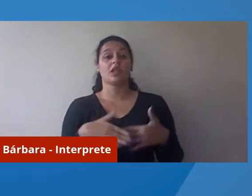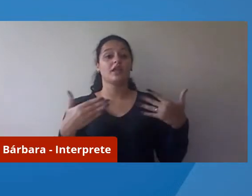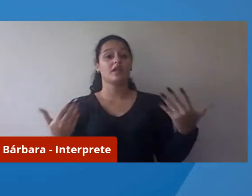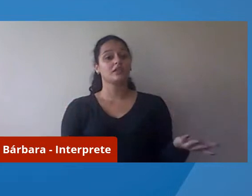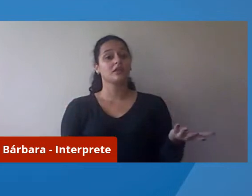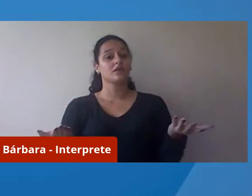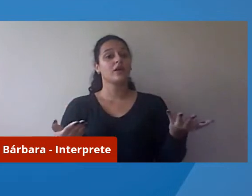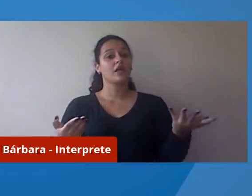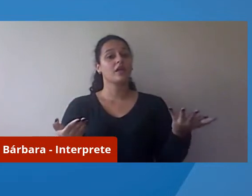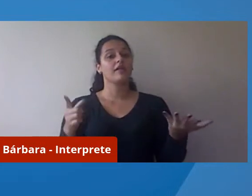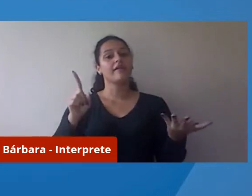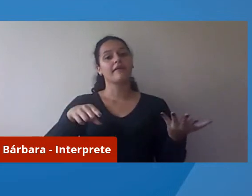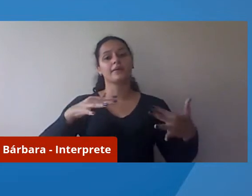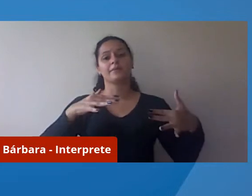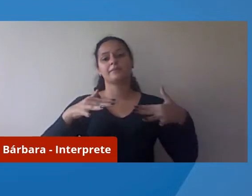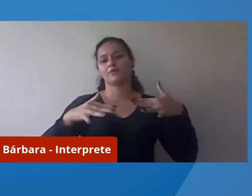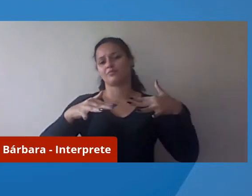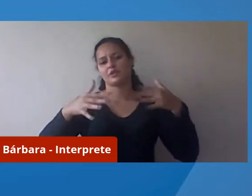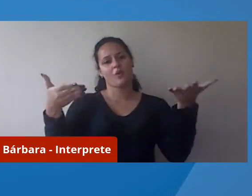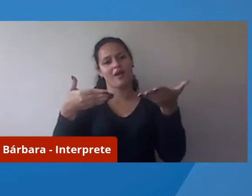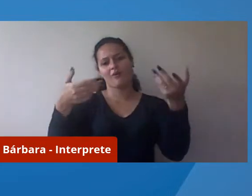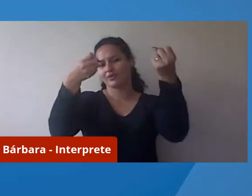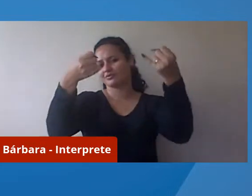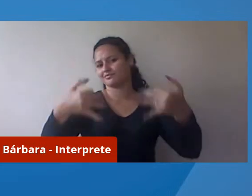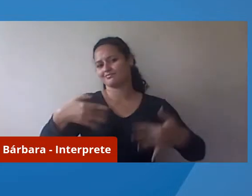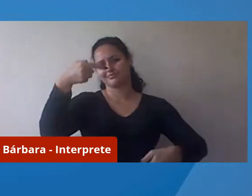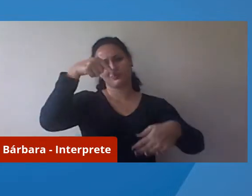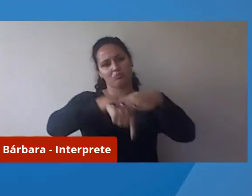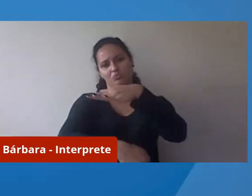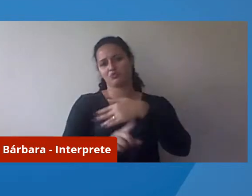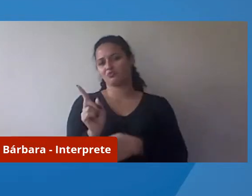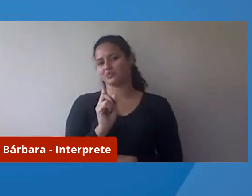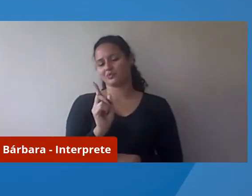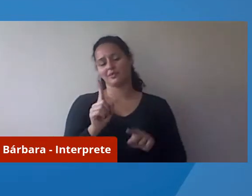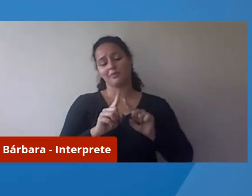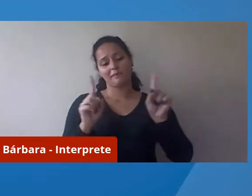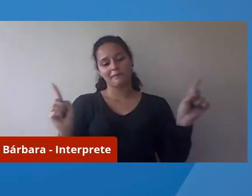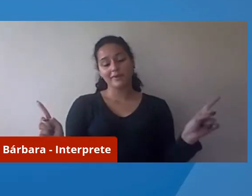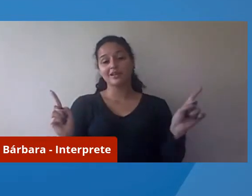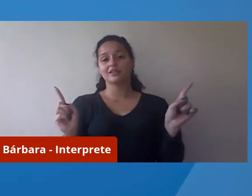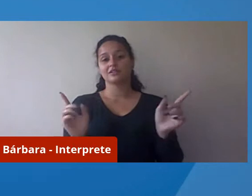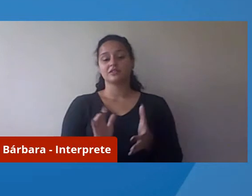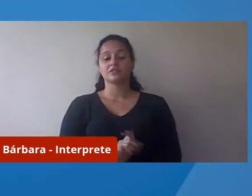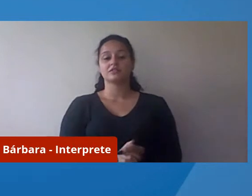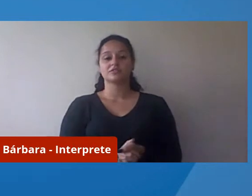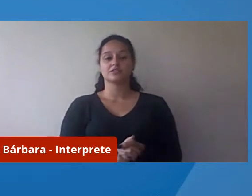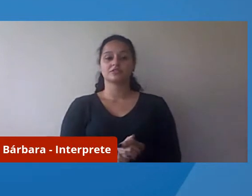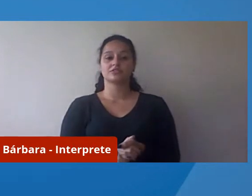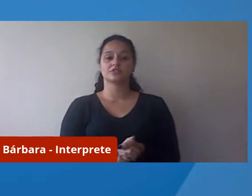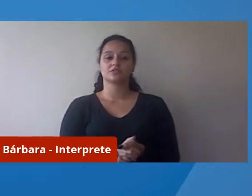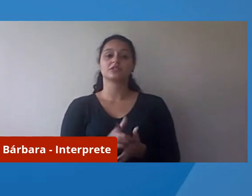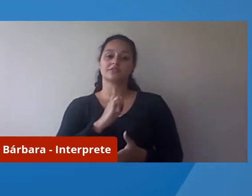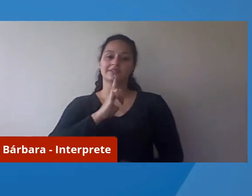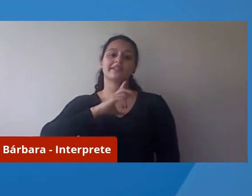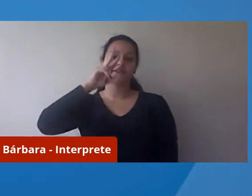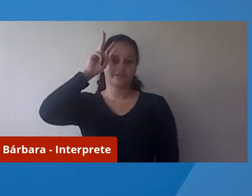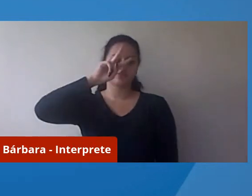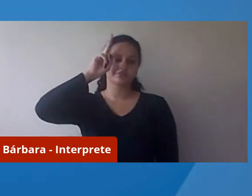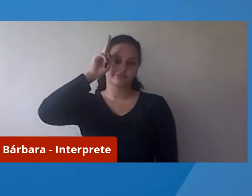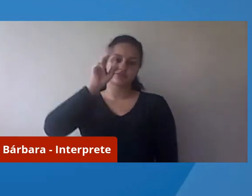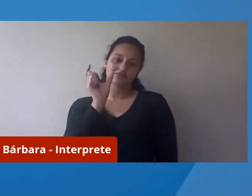tipo, não vou entrar agora na discussão do populismo latino-americano, mas enfim, existe essa história do populismo,